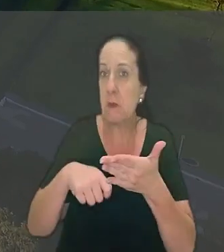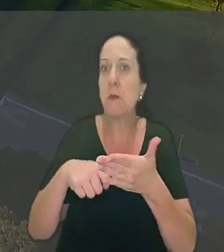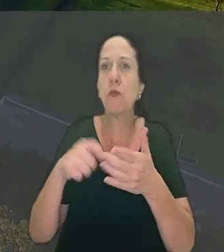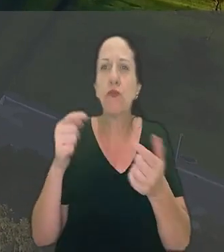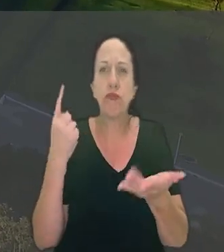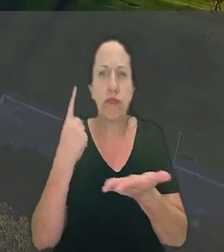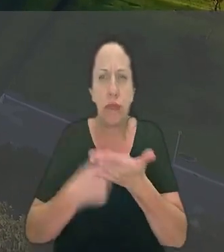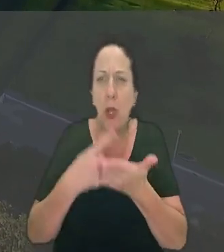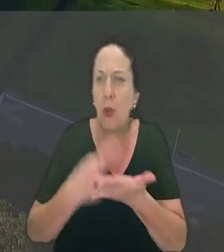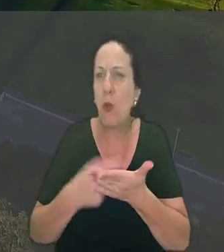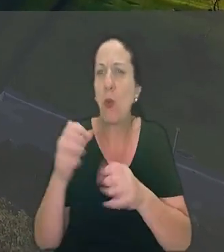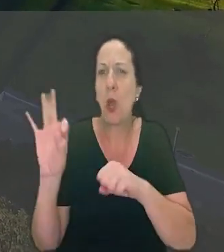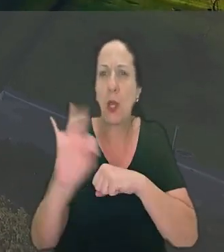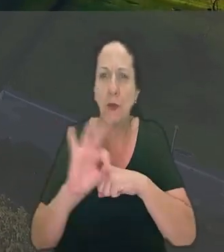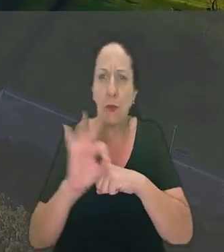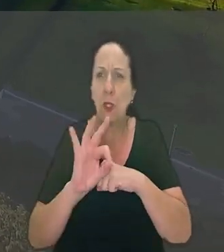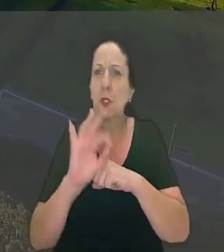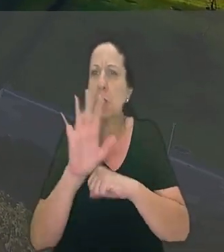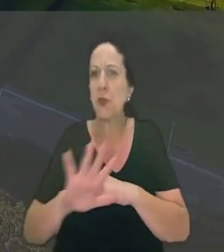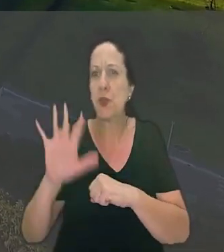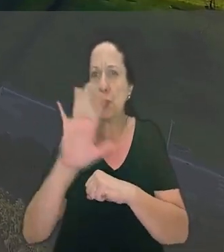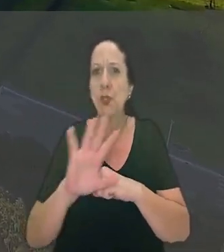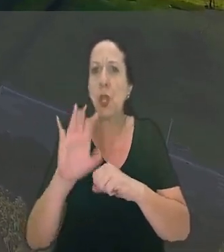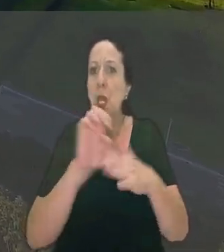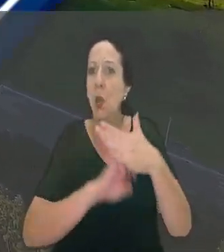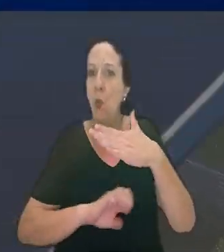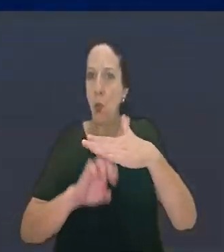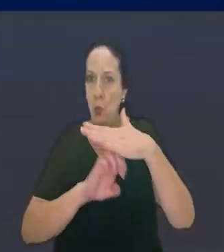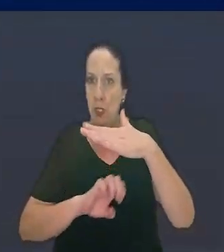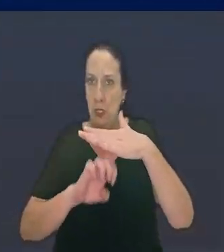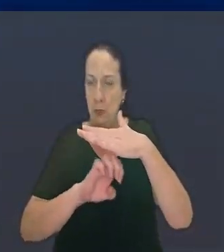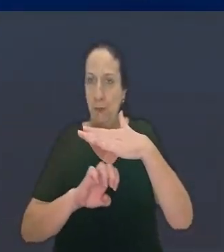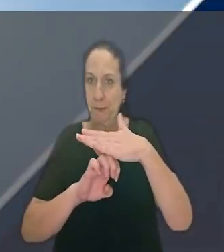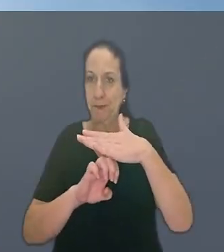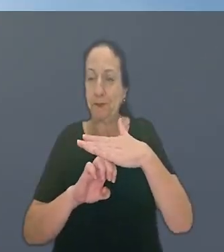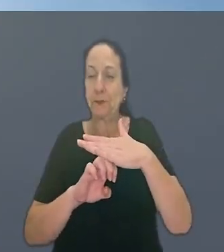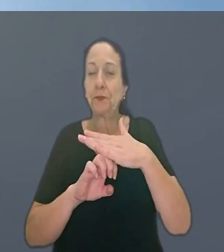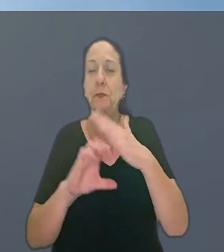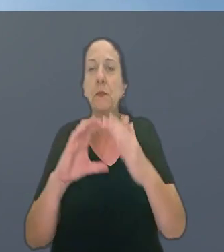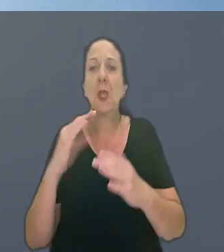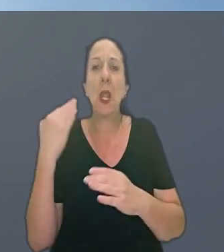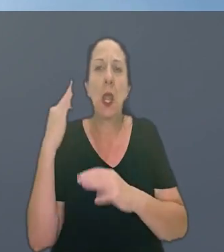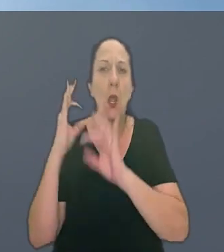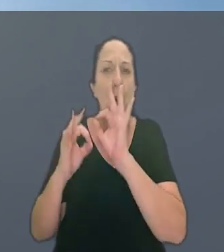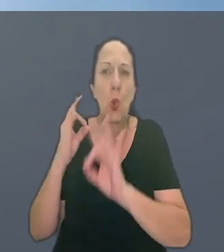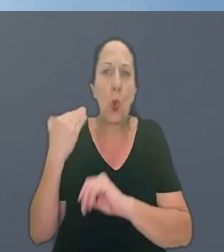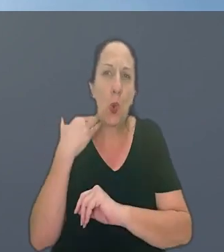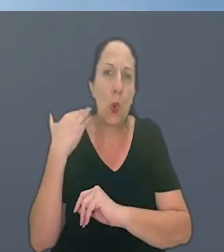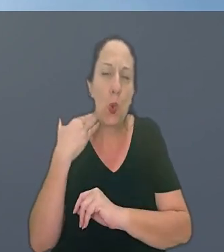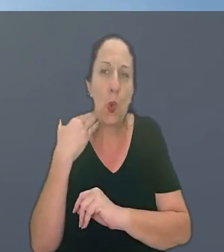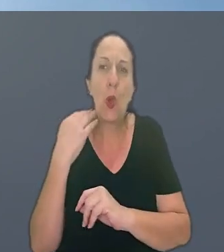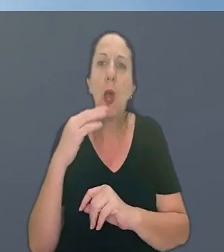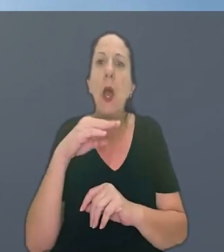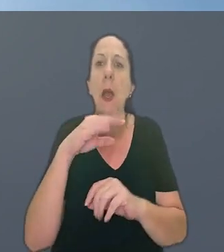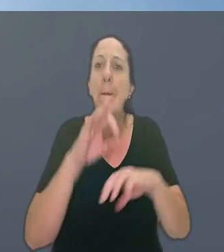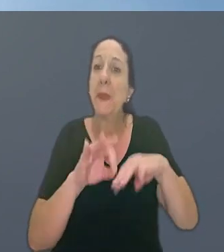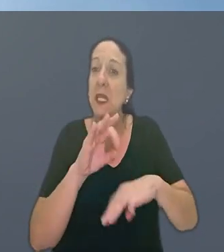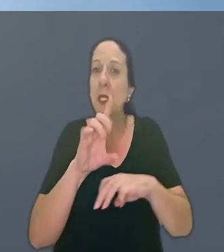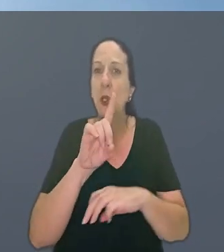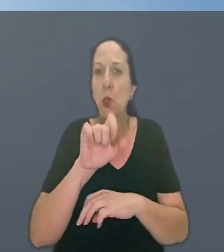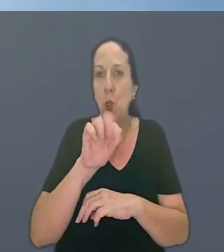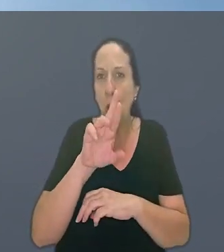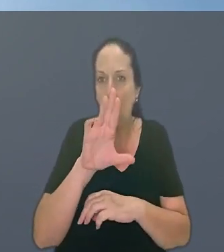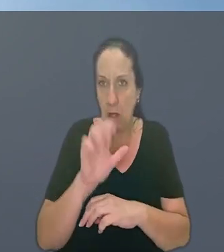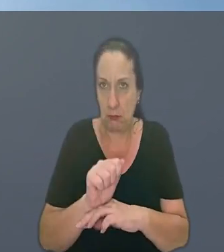de acordo semelhante com a Advocacia Geral da União. A Corregedora-Geral da Justiça do Trabalho, ministra Dora Maria